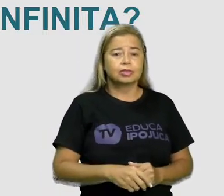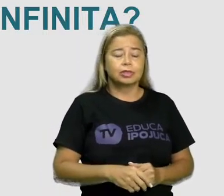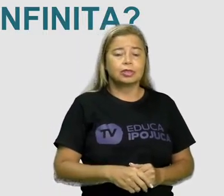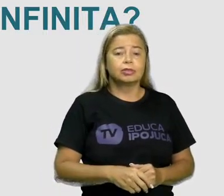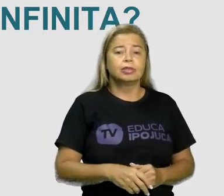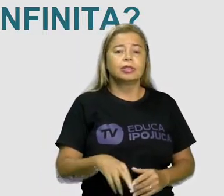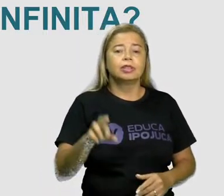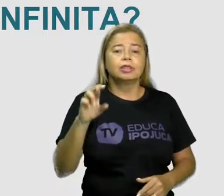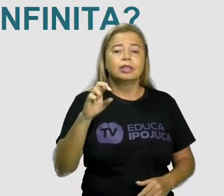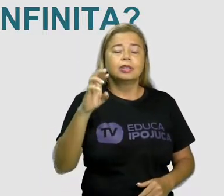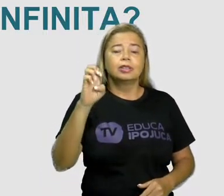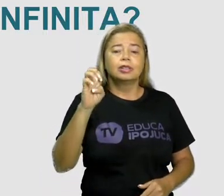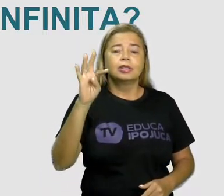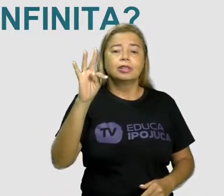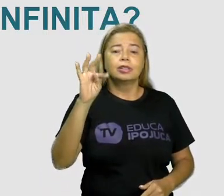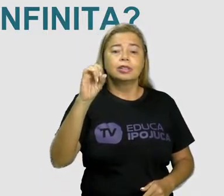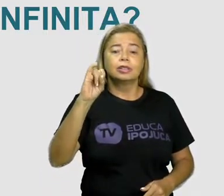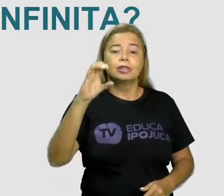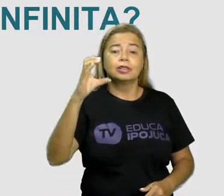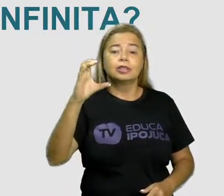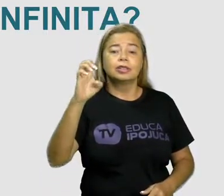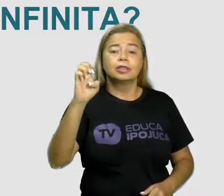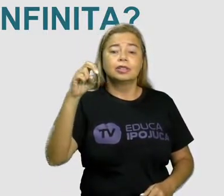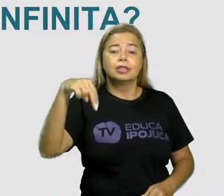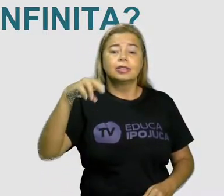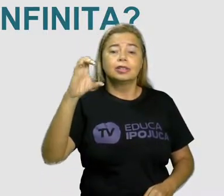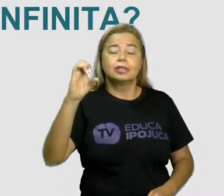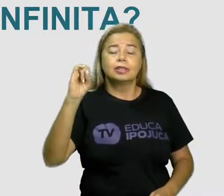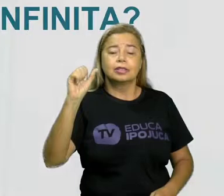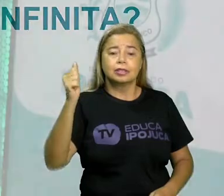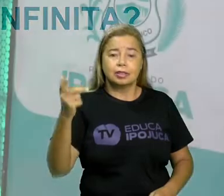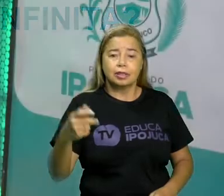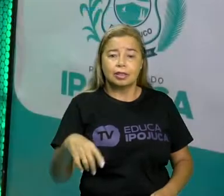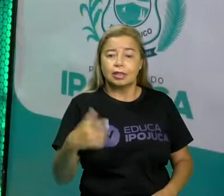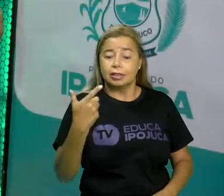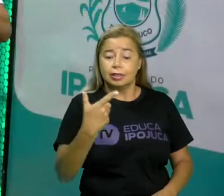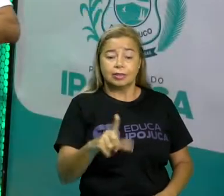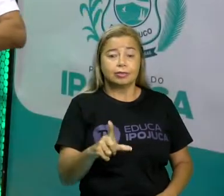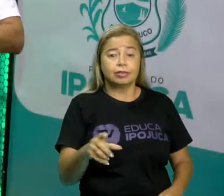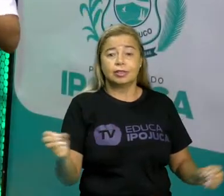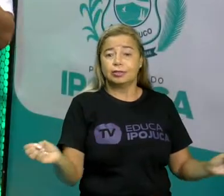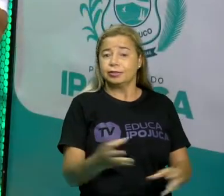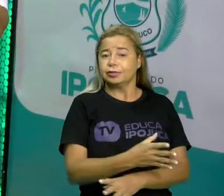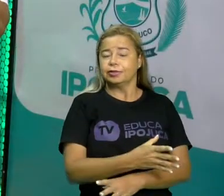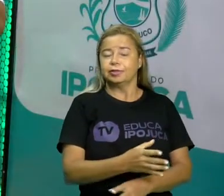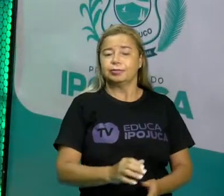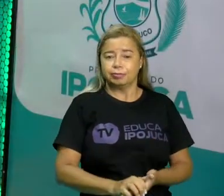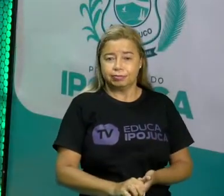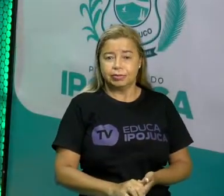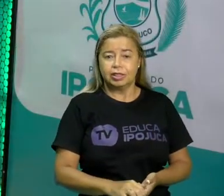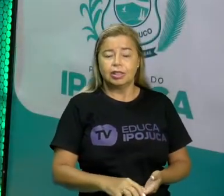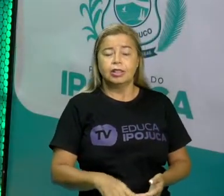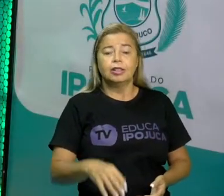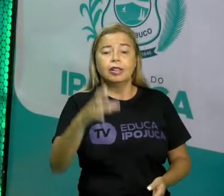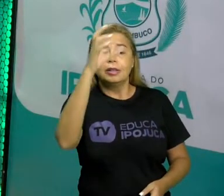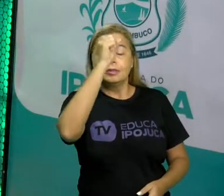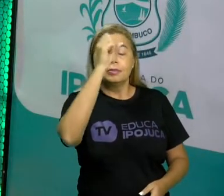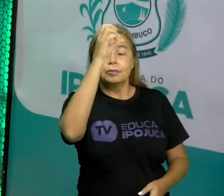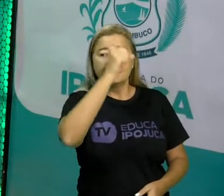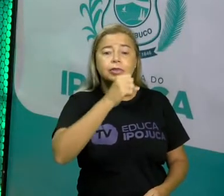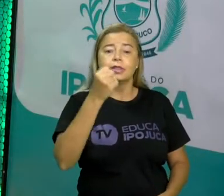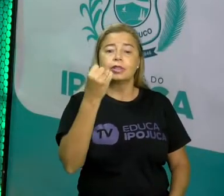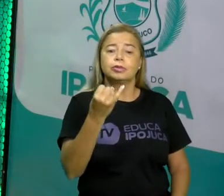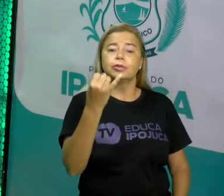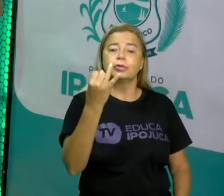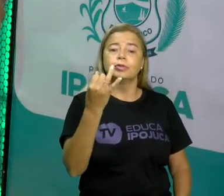reticência, que é infinito. Vamos aprender a contar e vamos entender um